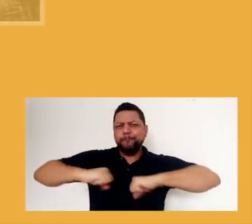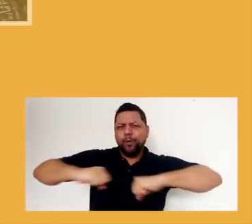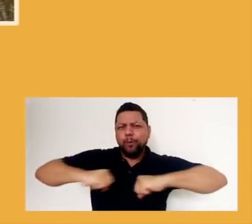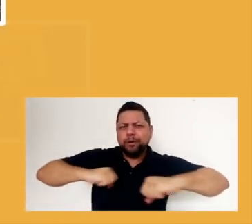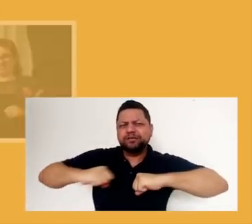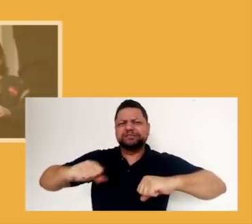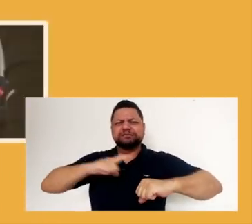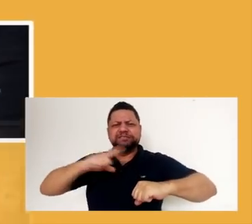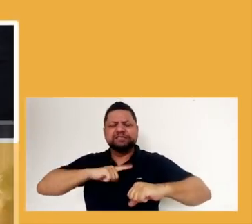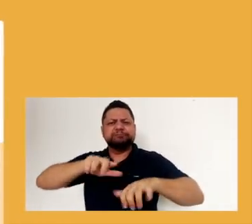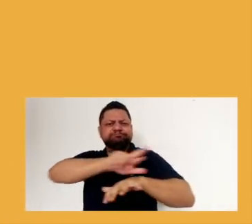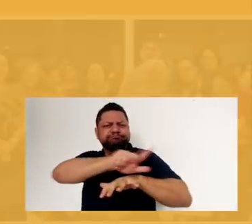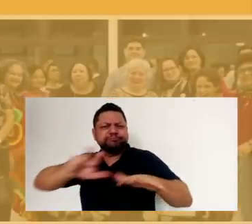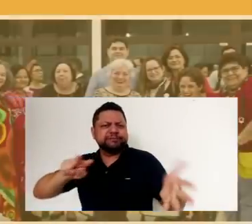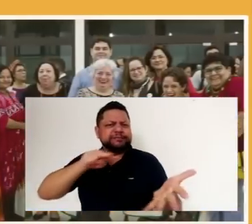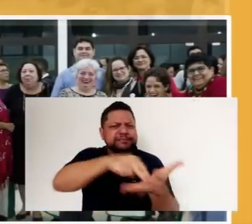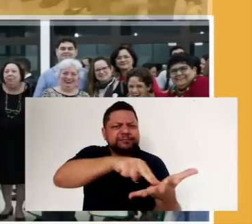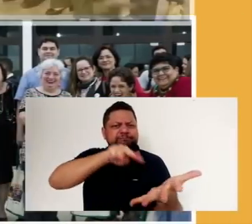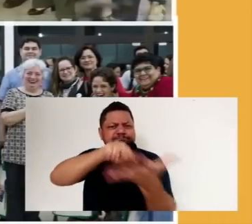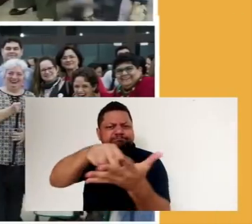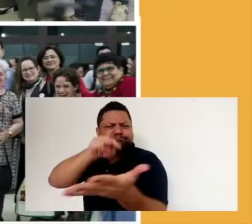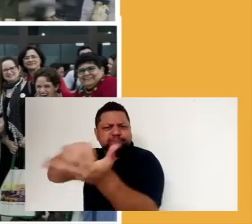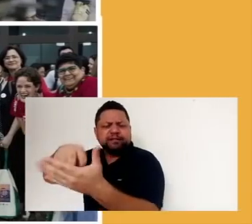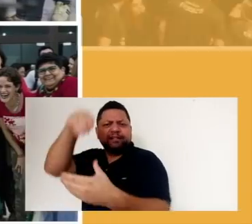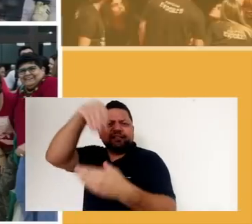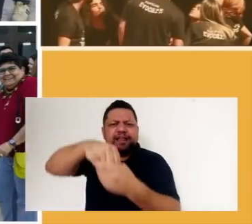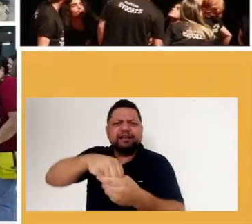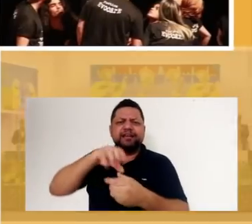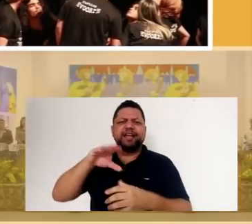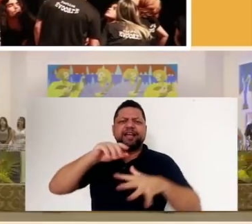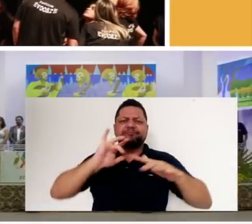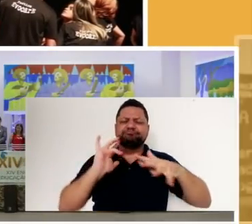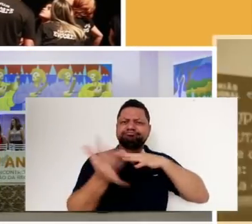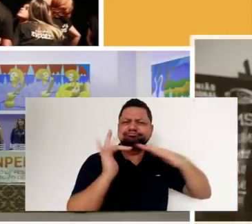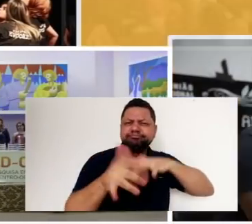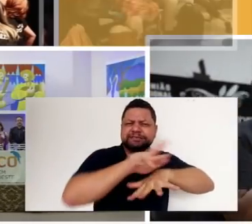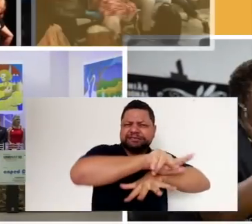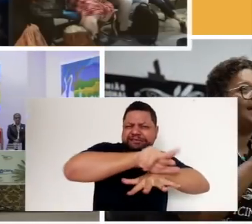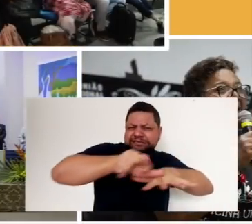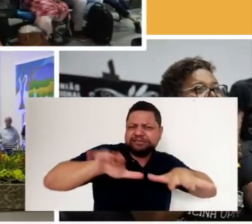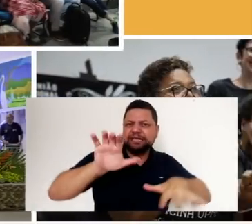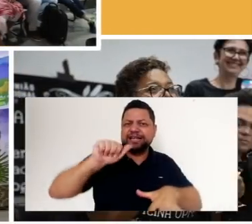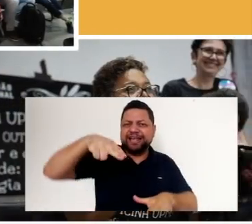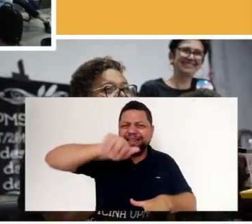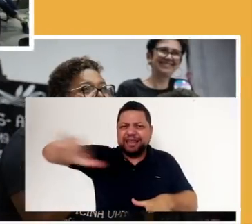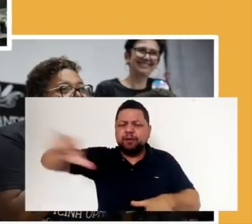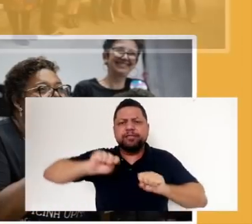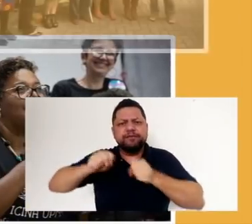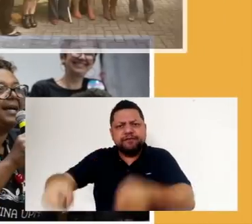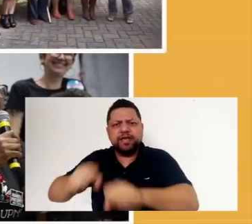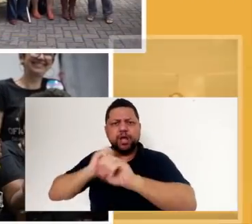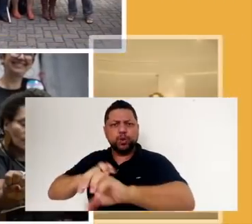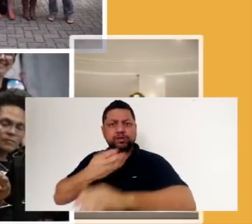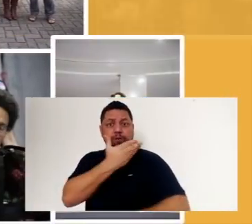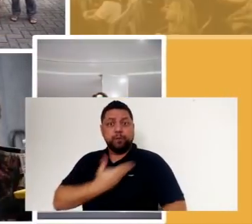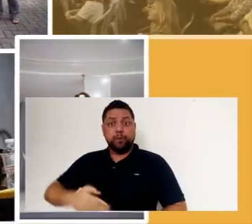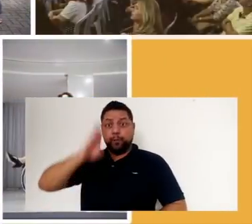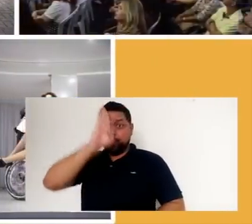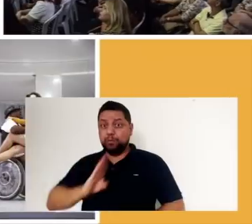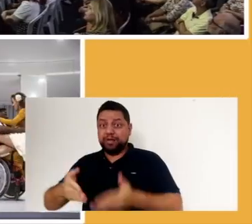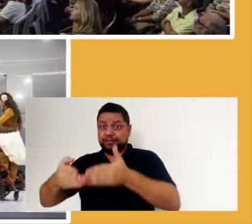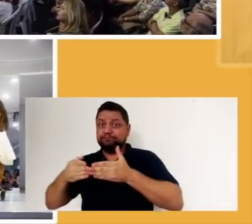nossa mobilização em diferentes canais é decisiva para a defesa da educação pública, laica e